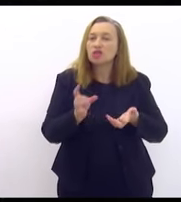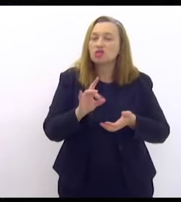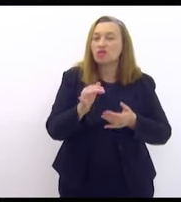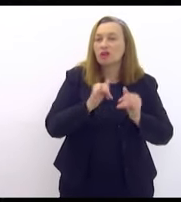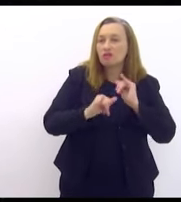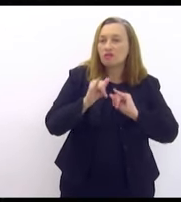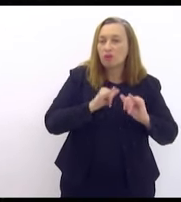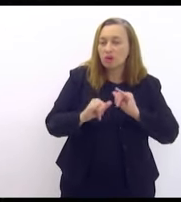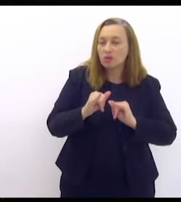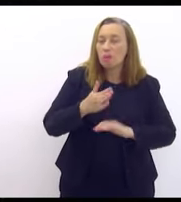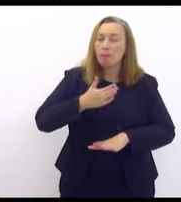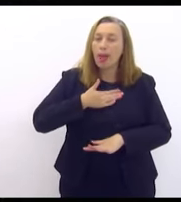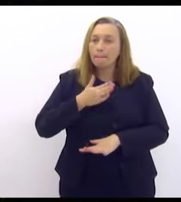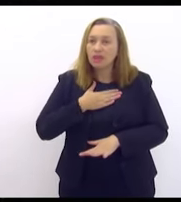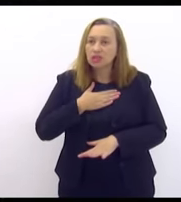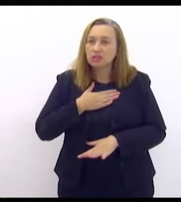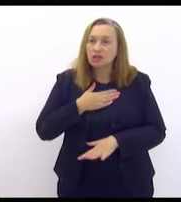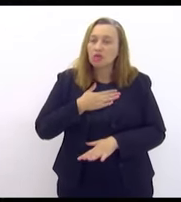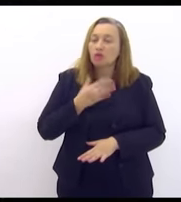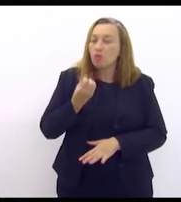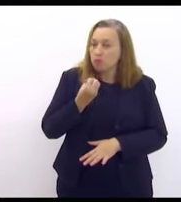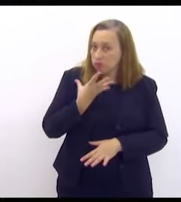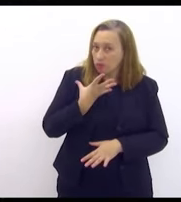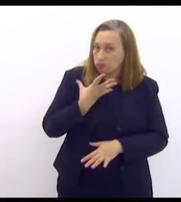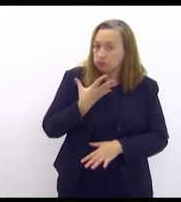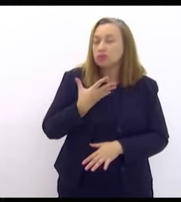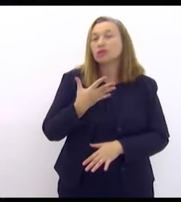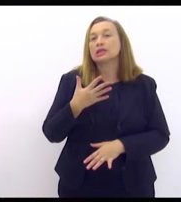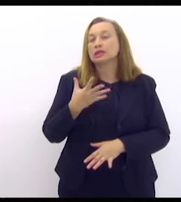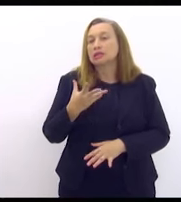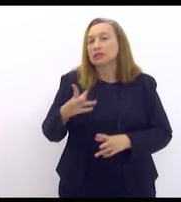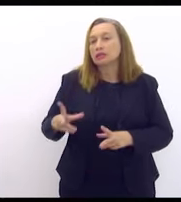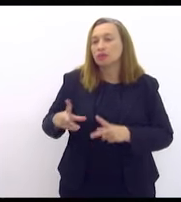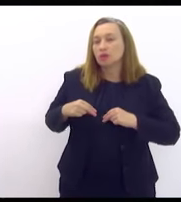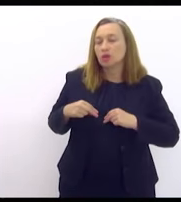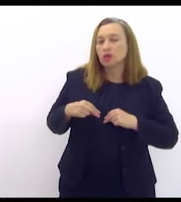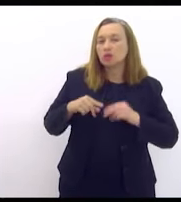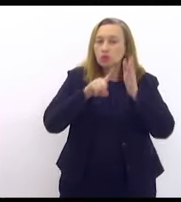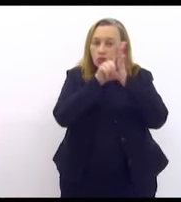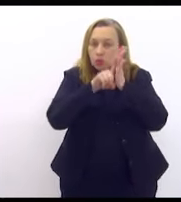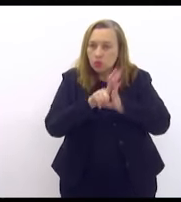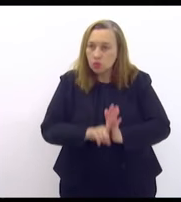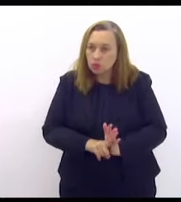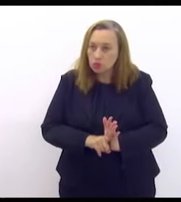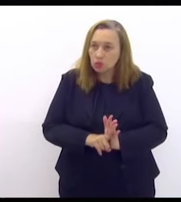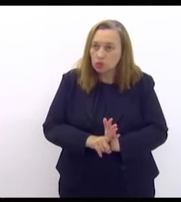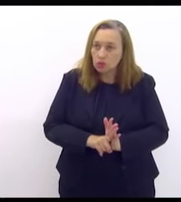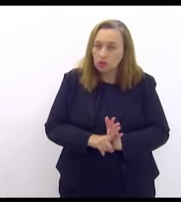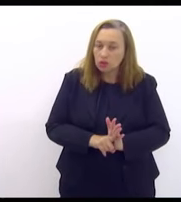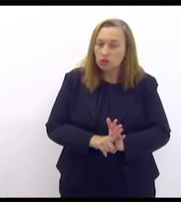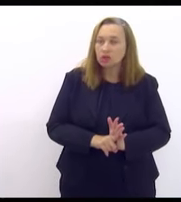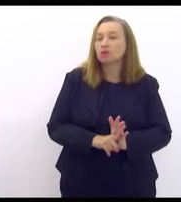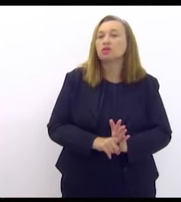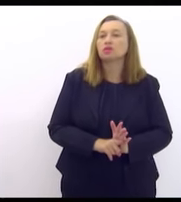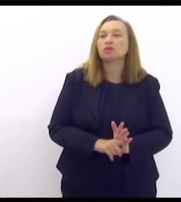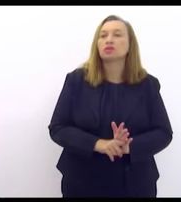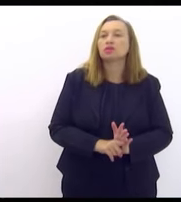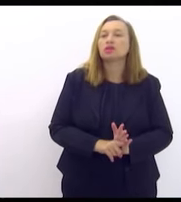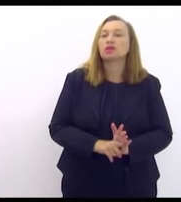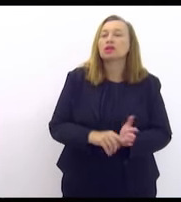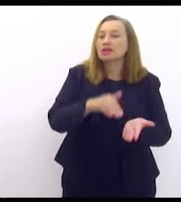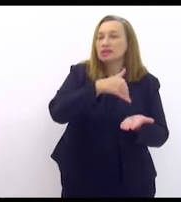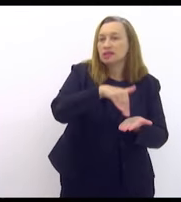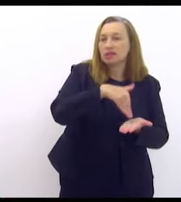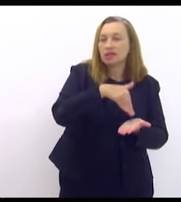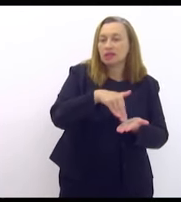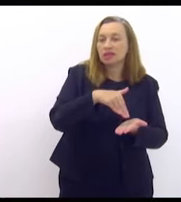dados que, para mim, foram bem impactantes e que merecem uma análise, que são os dados disponibilizados pela Secretaria